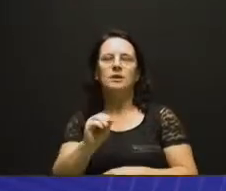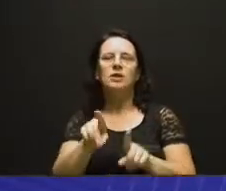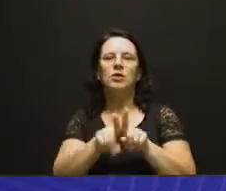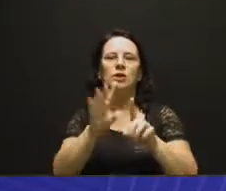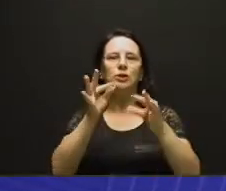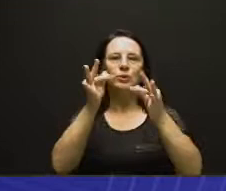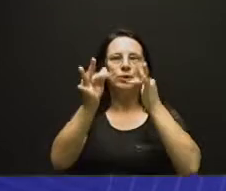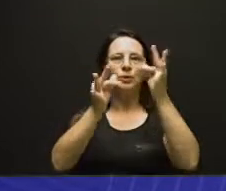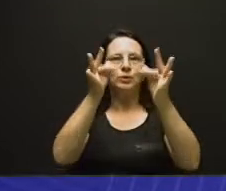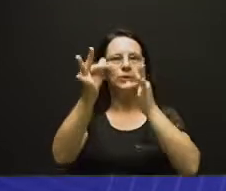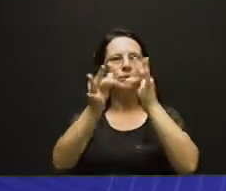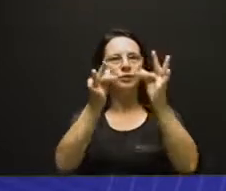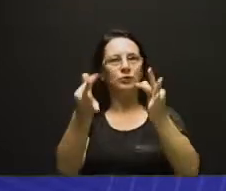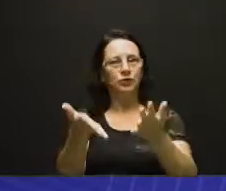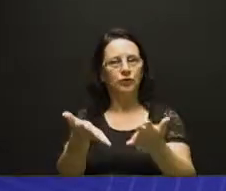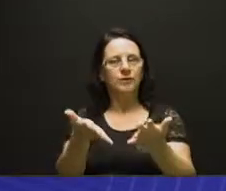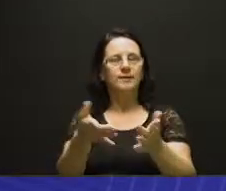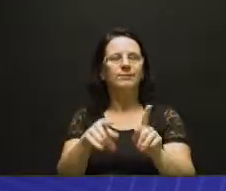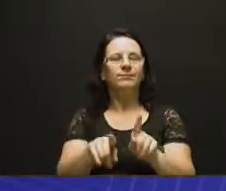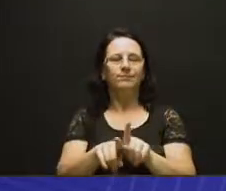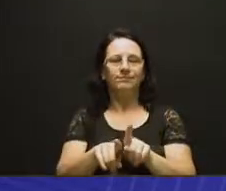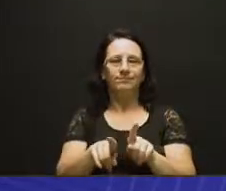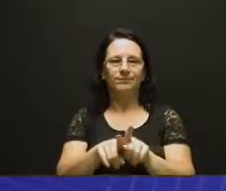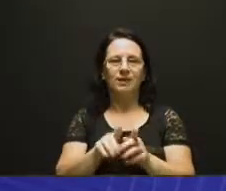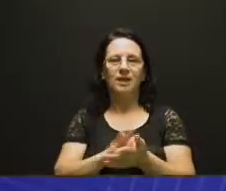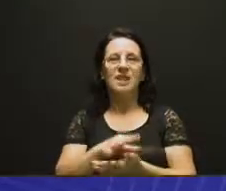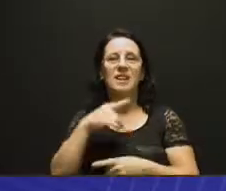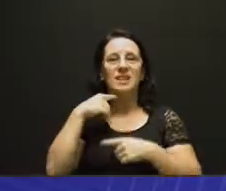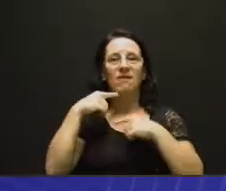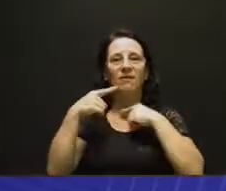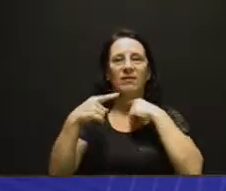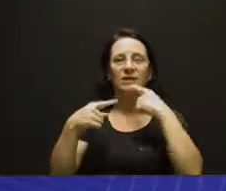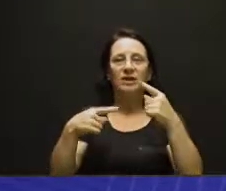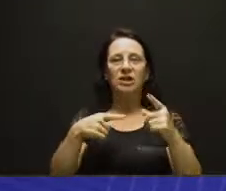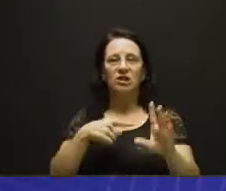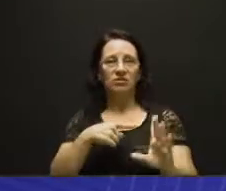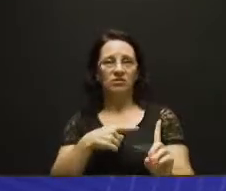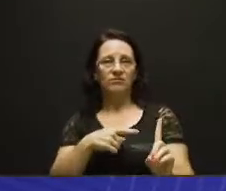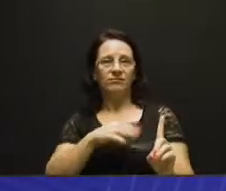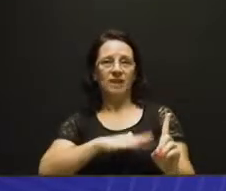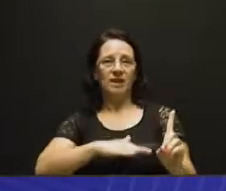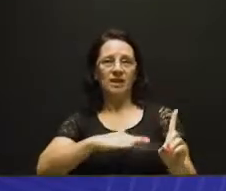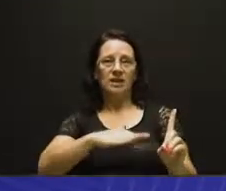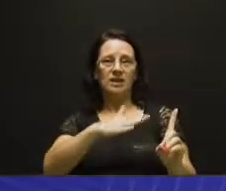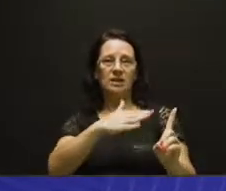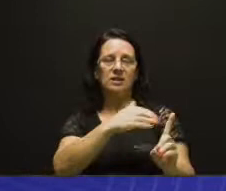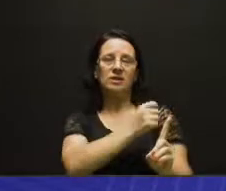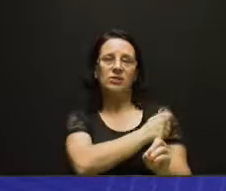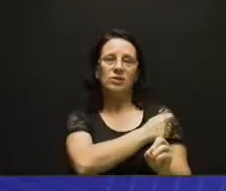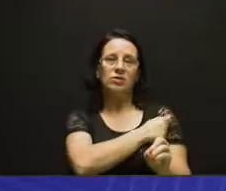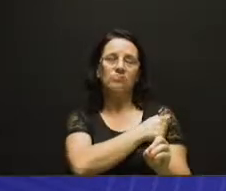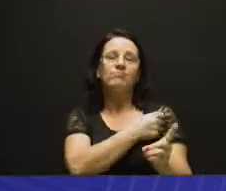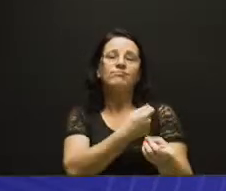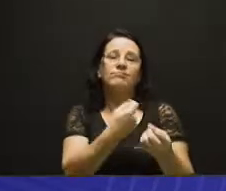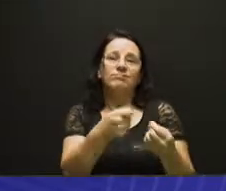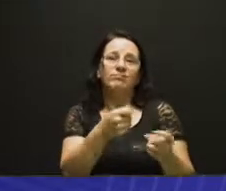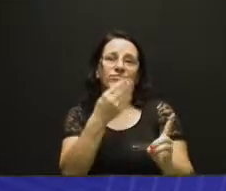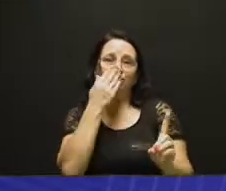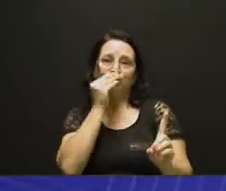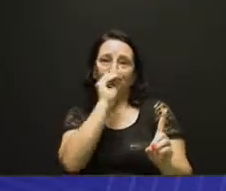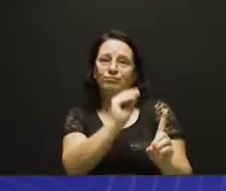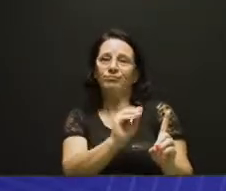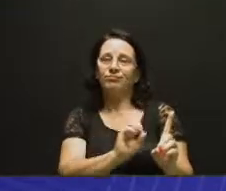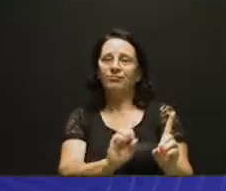tecnologias assistivas é aquilo que eu falei não adianta deixar a criança seja matriculada e não oferecer o recurso necessário para o pleno desenvolvimento